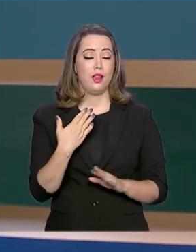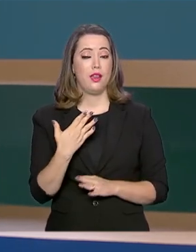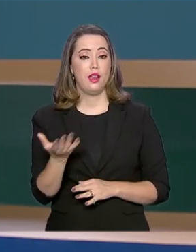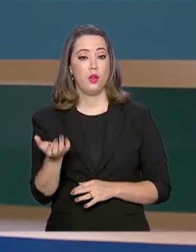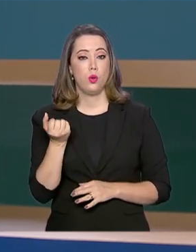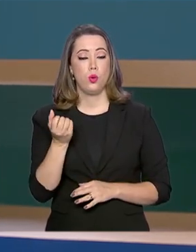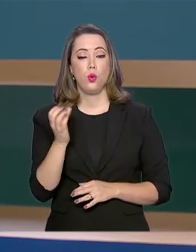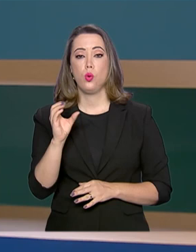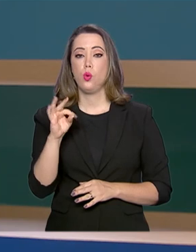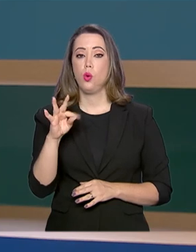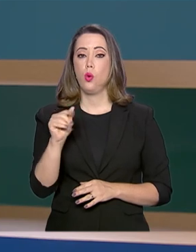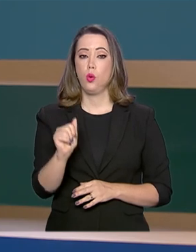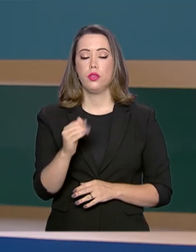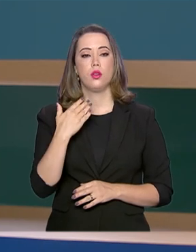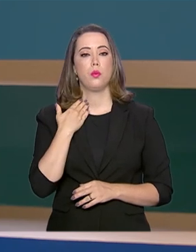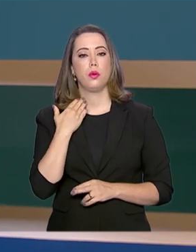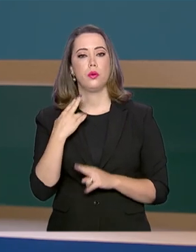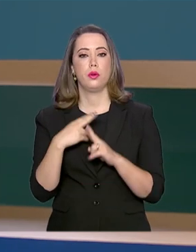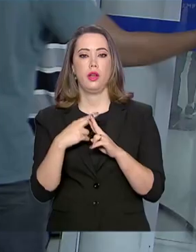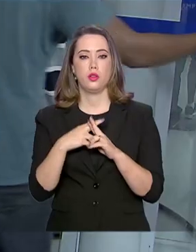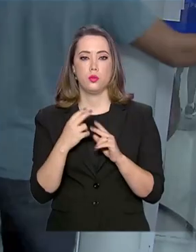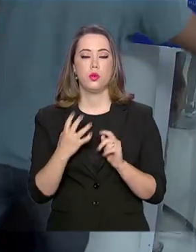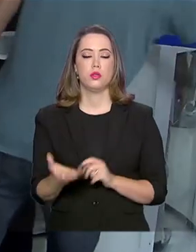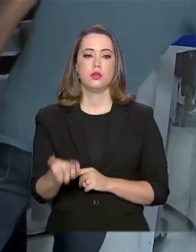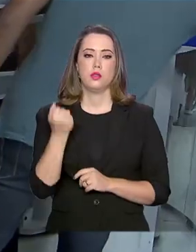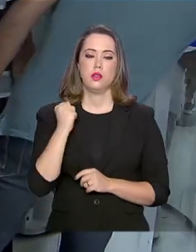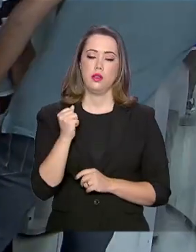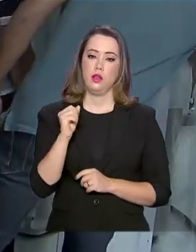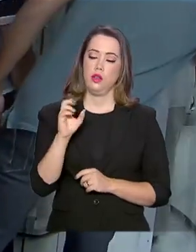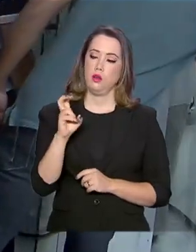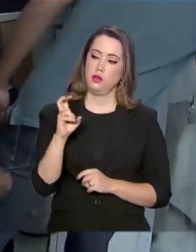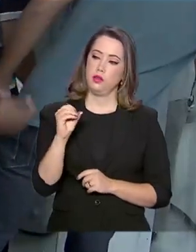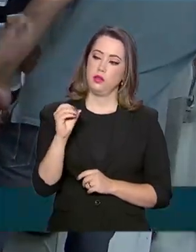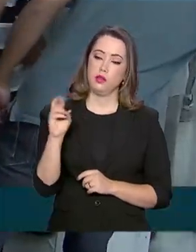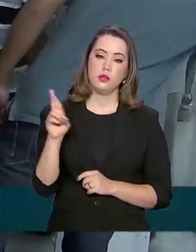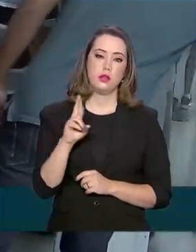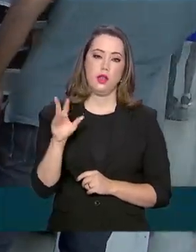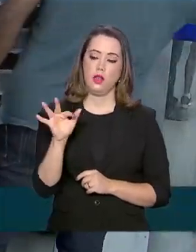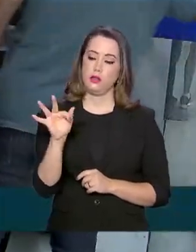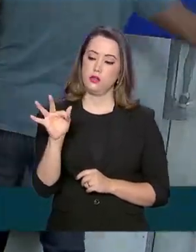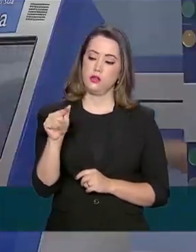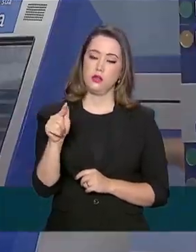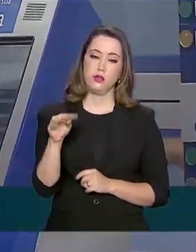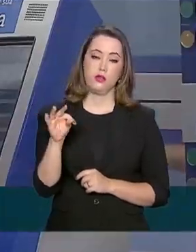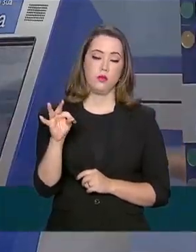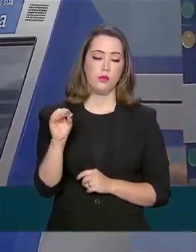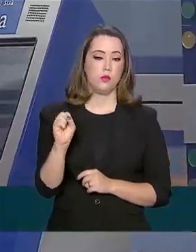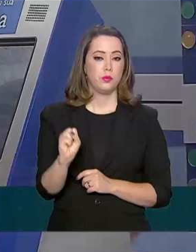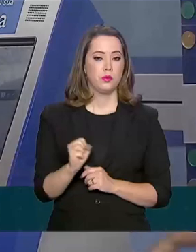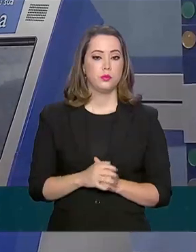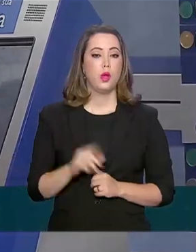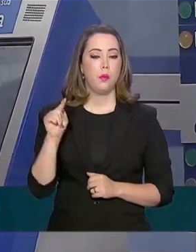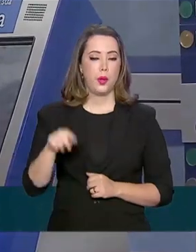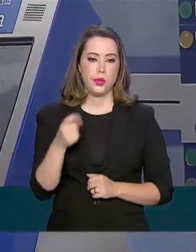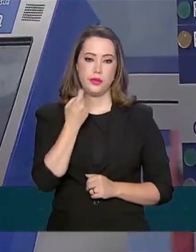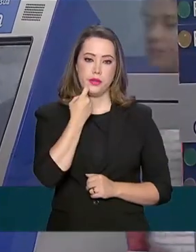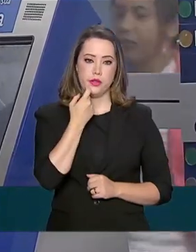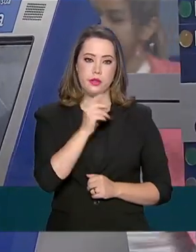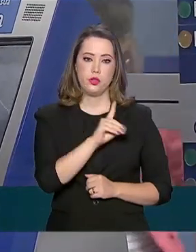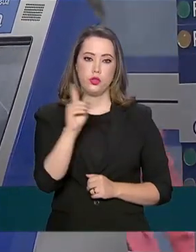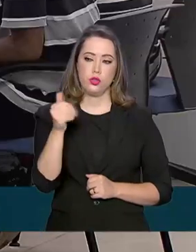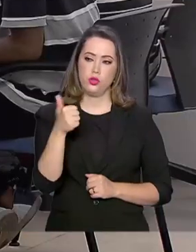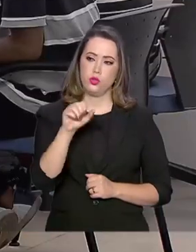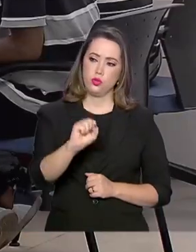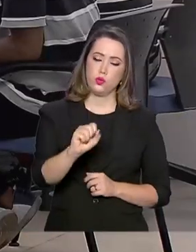sacar os 500 reais do FGTS. Os saques já poderão ser feitos a partir desta sexta-feira, dia 18 de